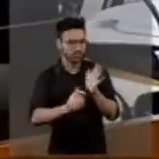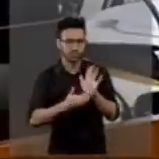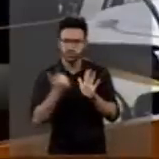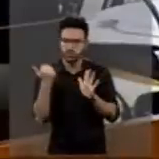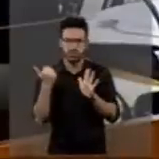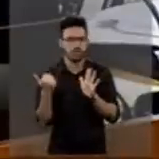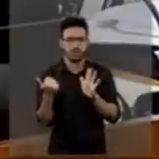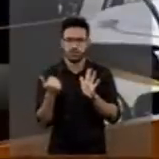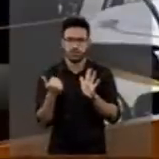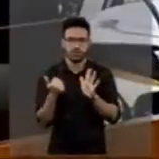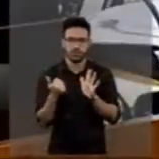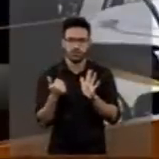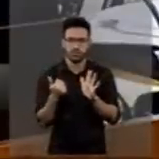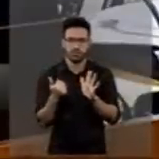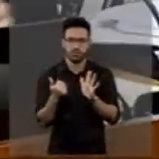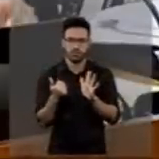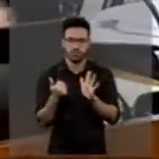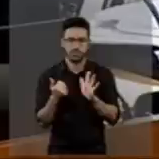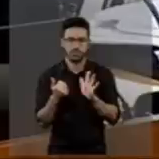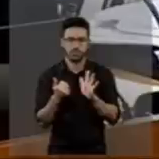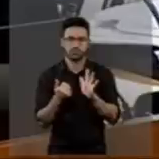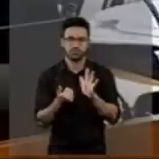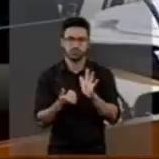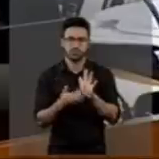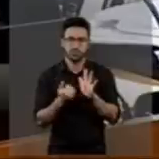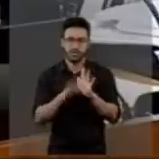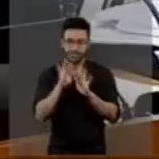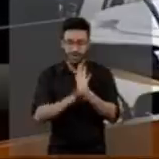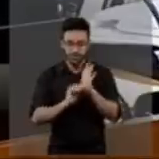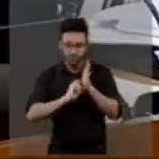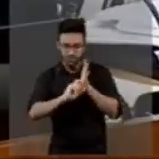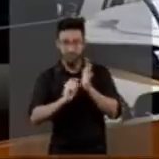Excluir expressamente né, a declaração parcial com redução de texto,